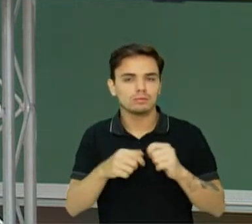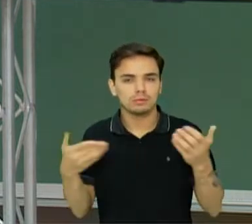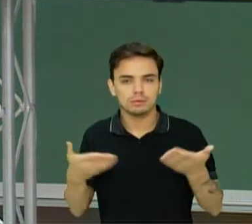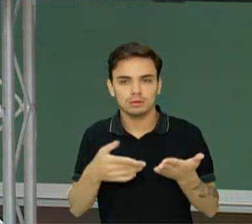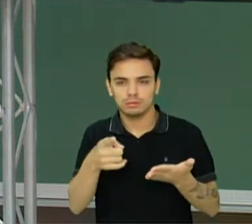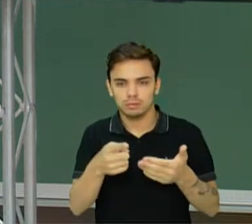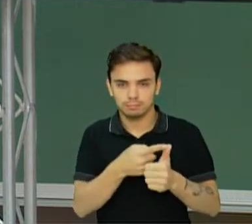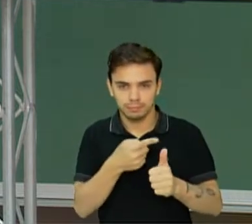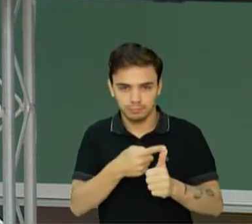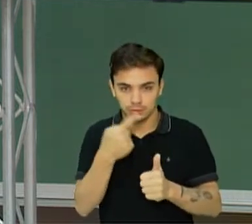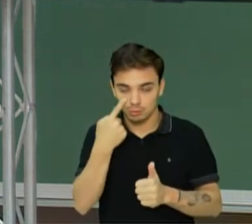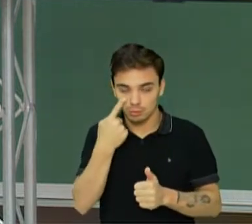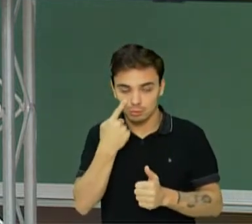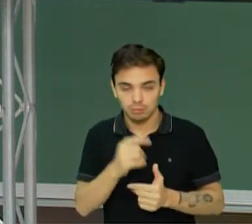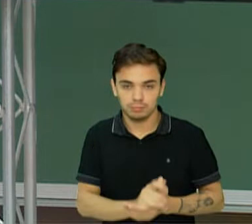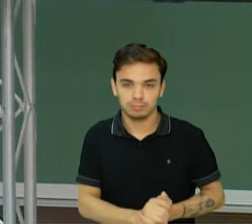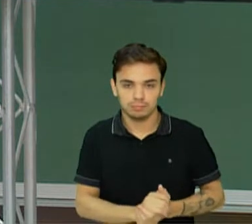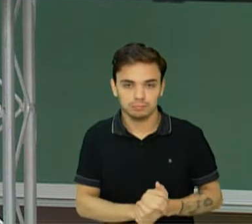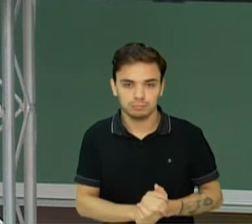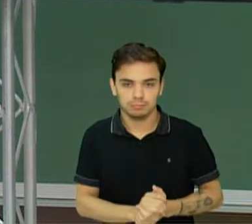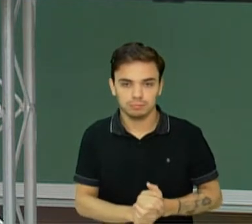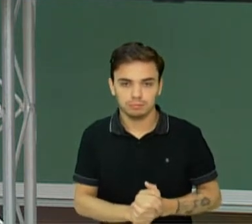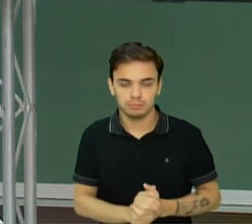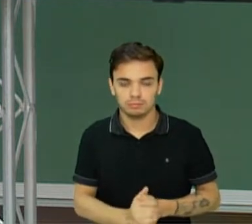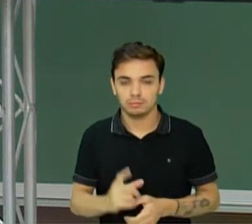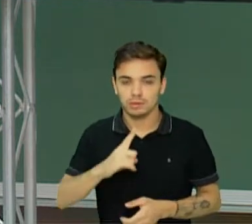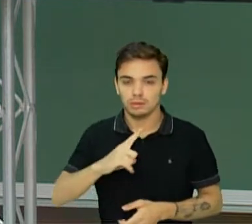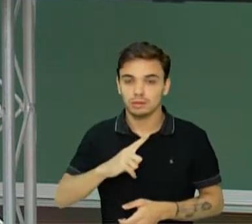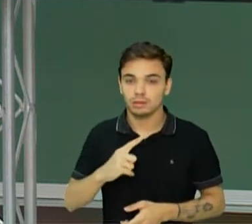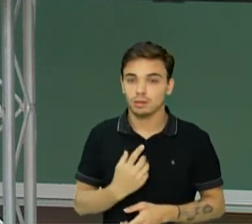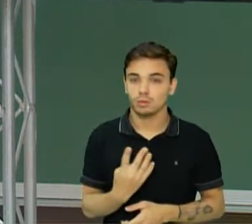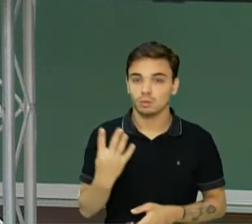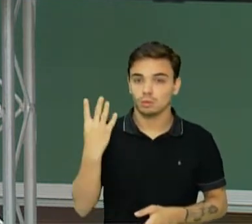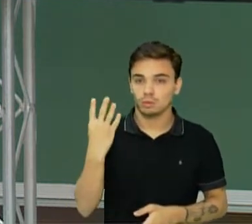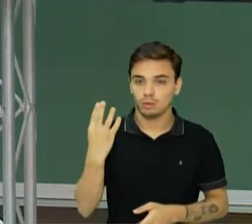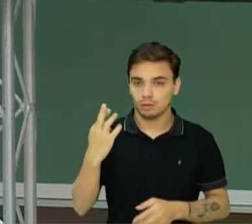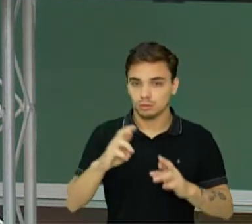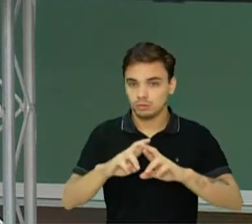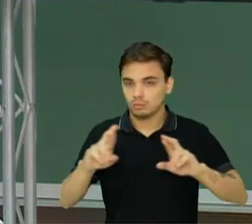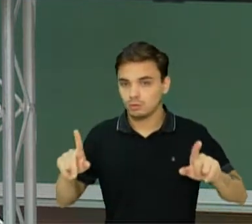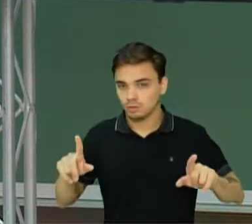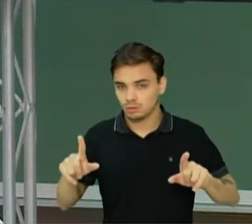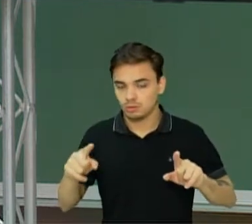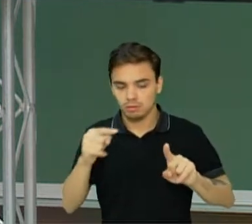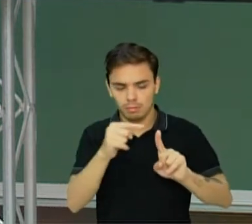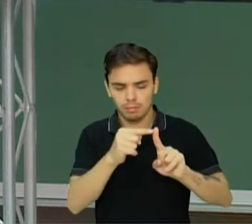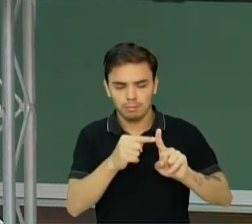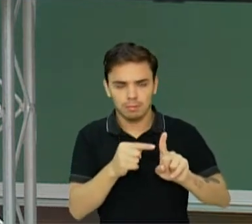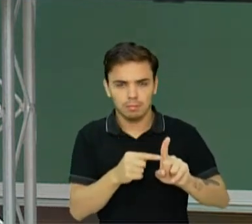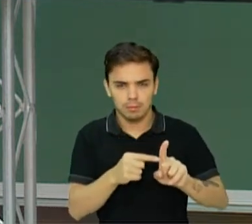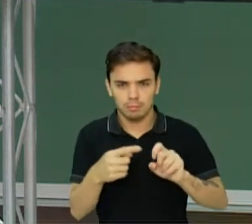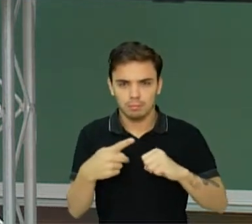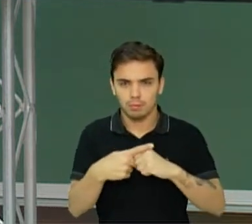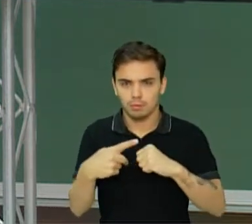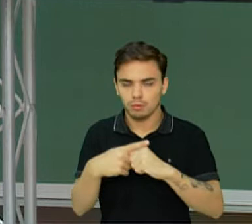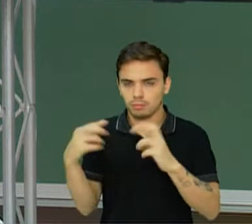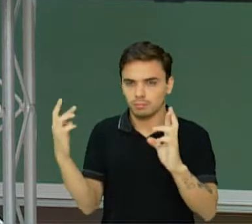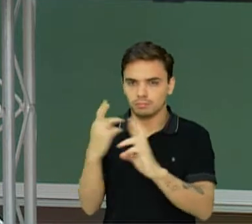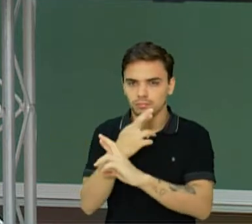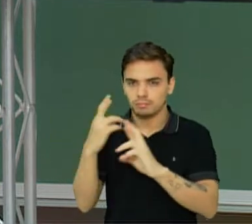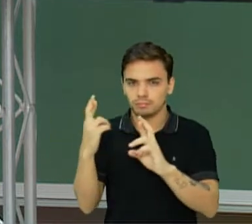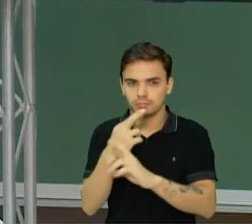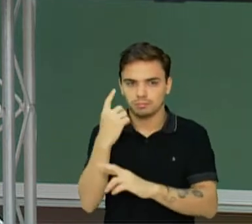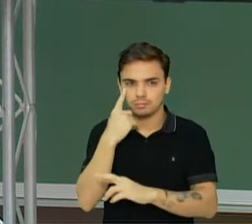façam primeiramente aqui, ó. Nós temos quatro diferentes tipos de pronomes relativos. São eles o that,